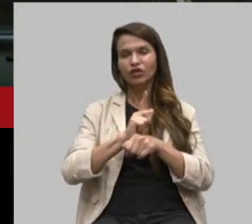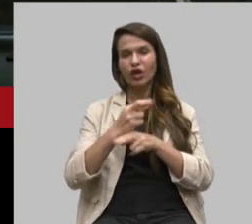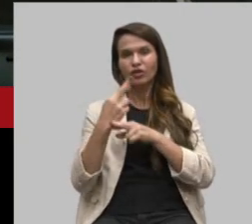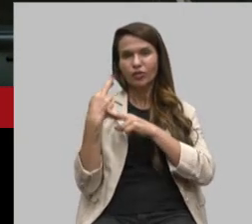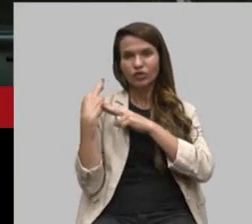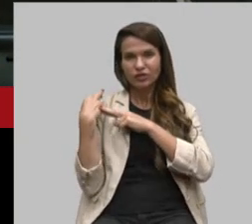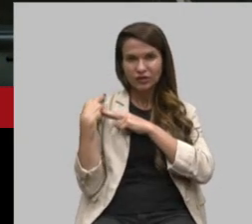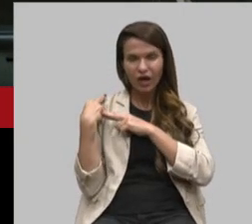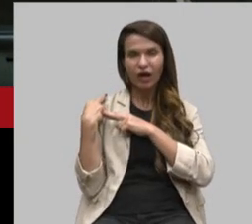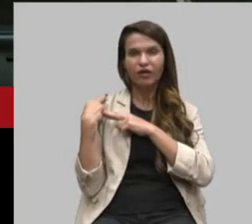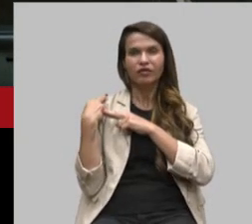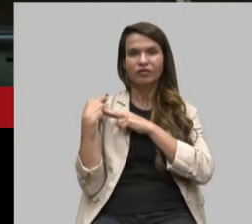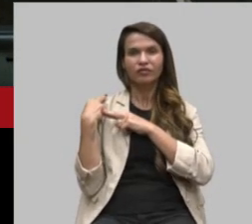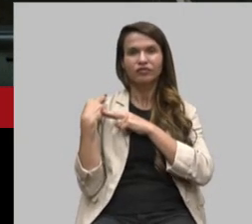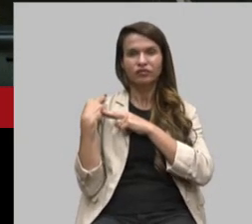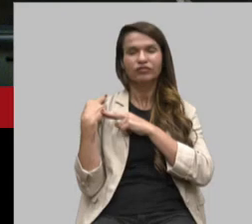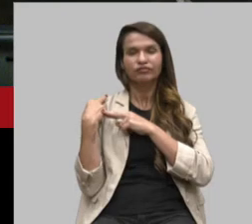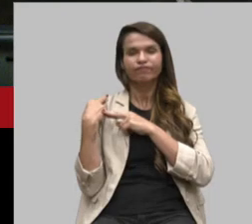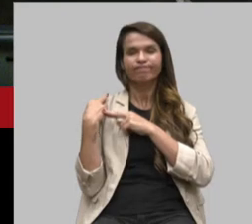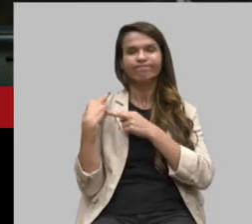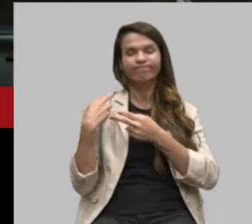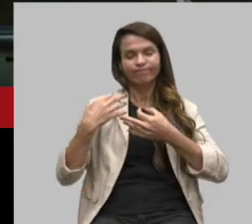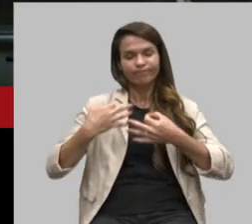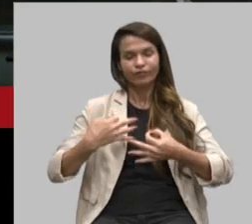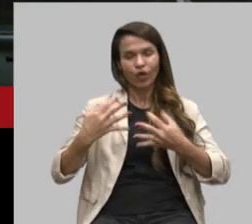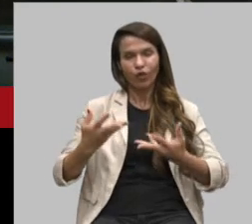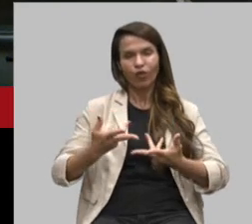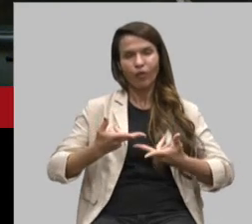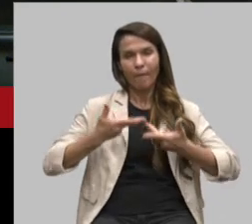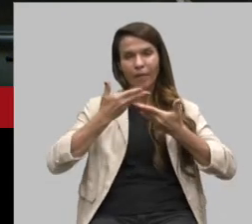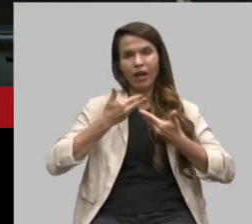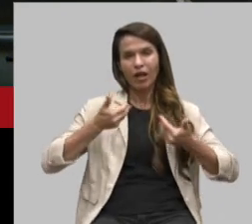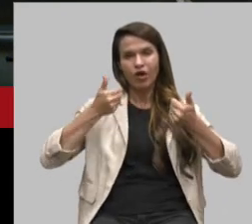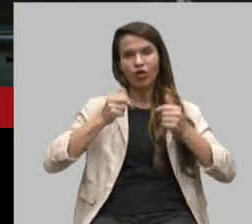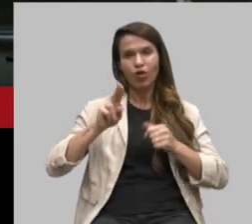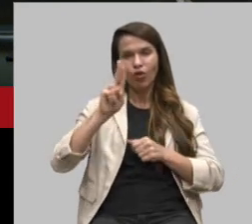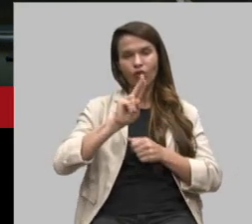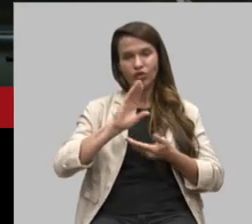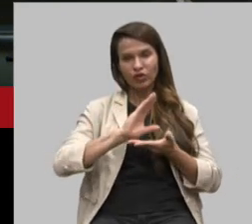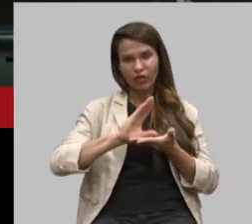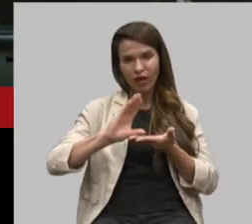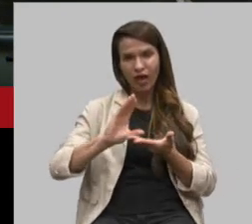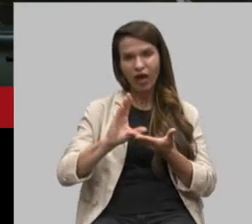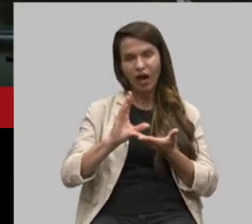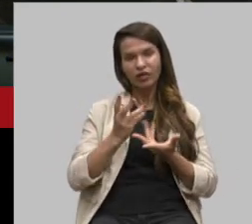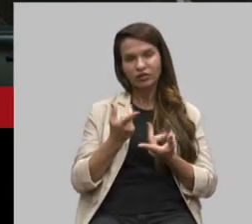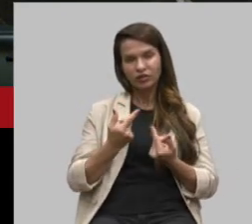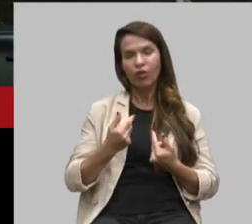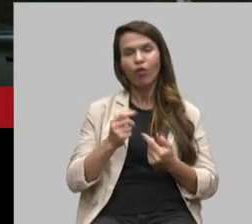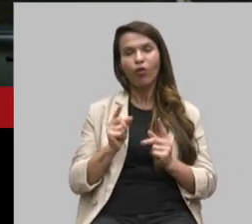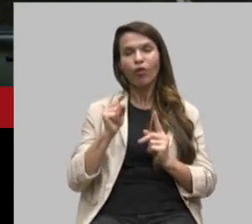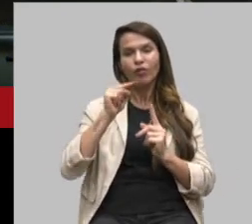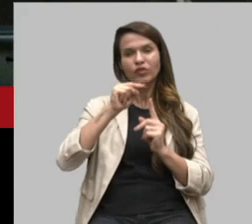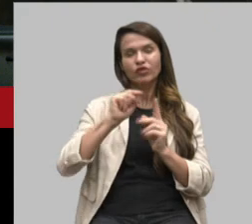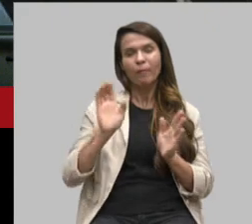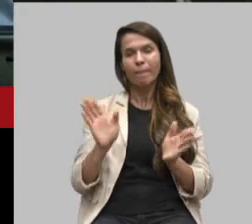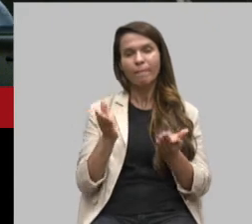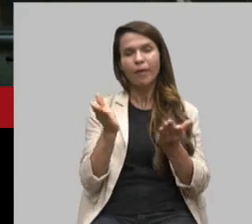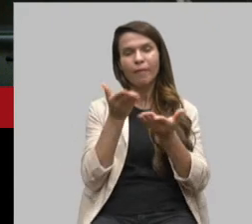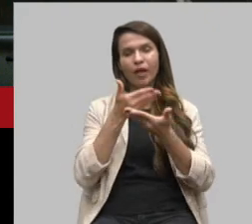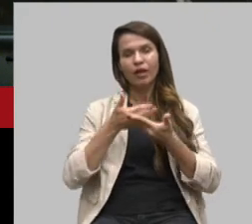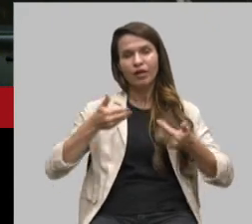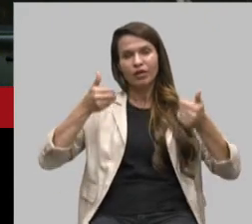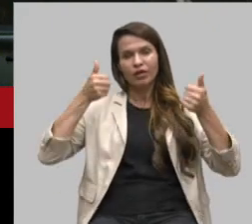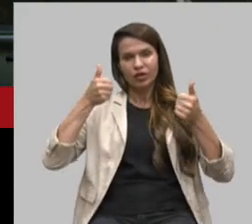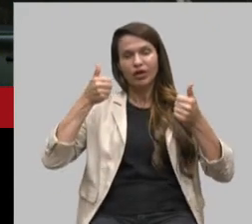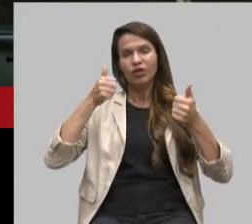e devidamente qualificada melhorando o uso das verbas recebidas com a finalidade de promover melhorias nos